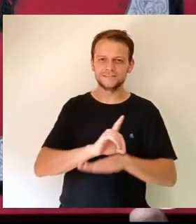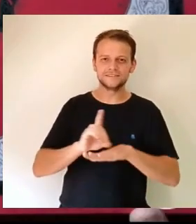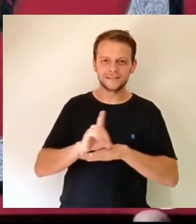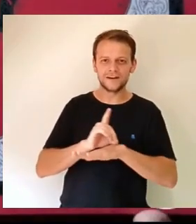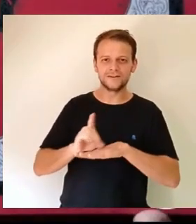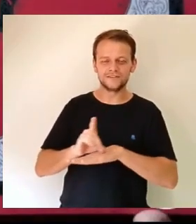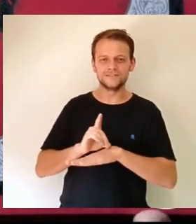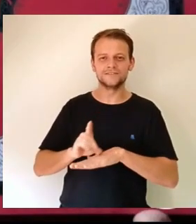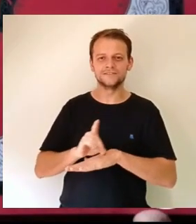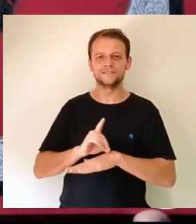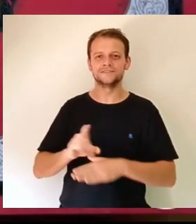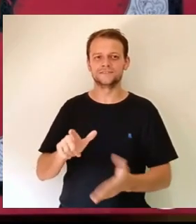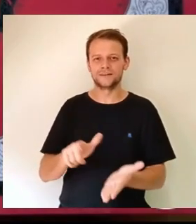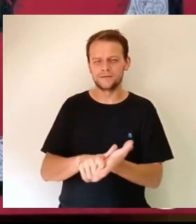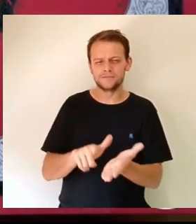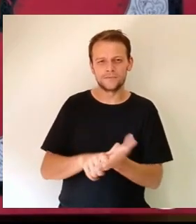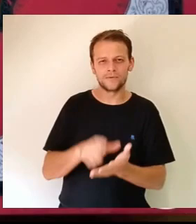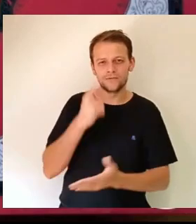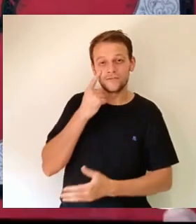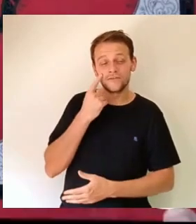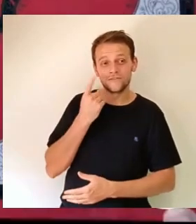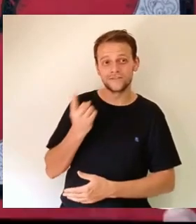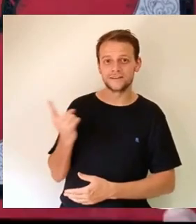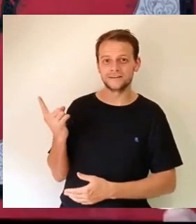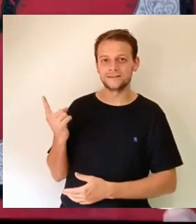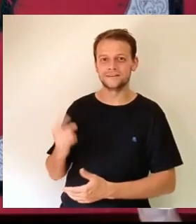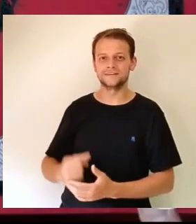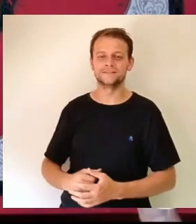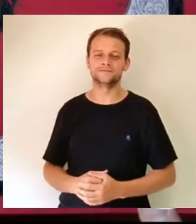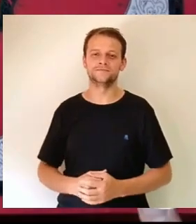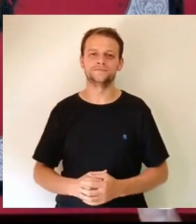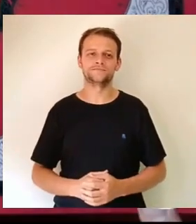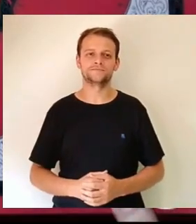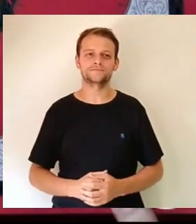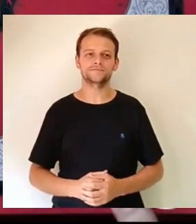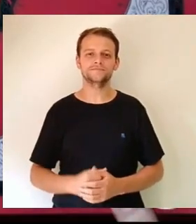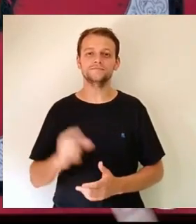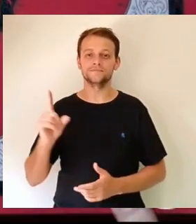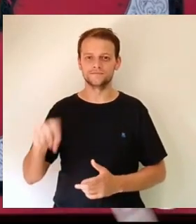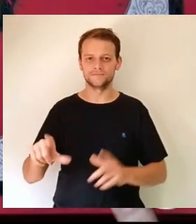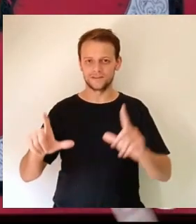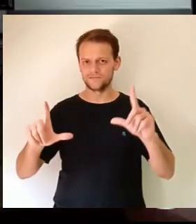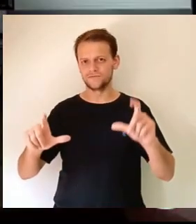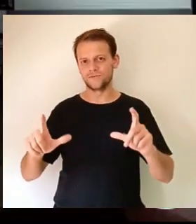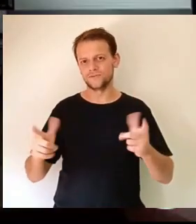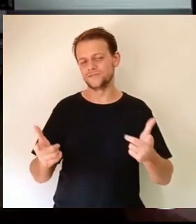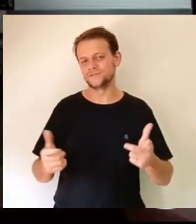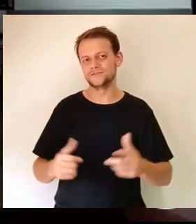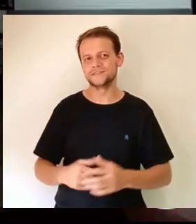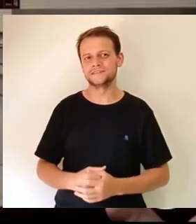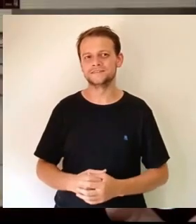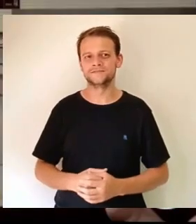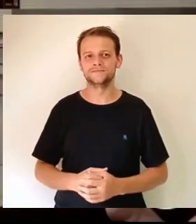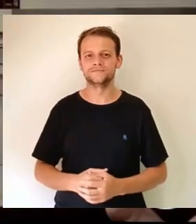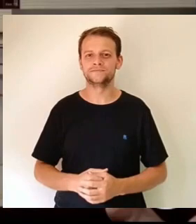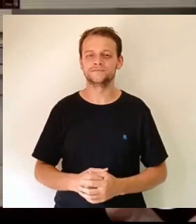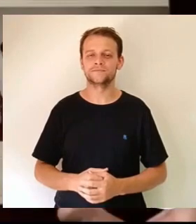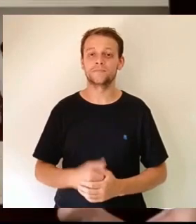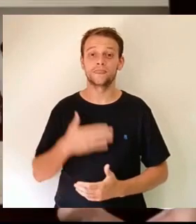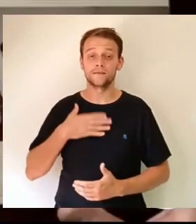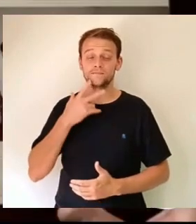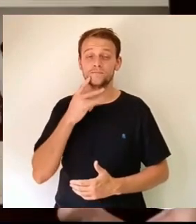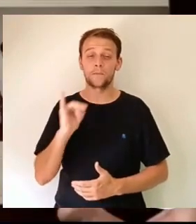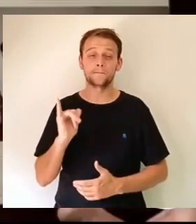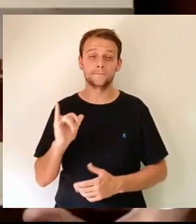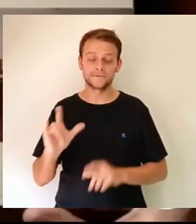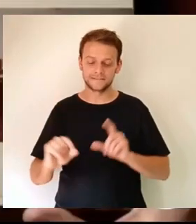mas. Antes, quando eu tinha foto em papel, ele conseguia fazer uns álbuns. Então, esse álbum aqui, por exemplo, é um álbum de foto